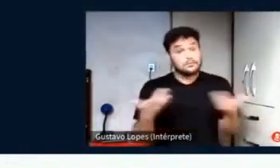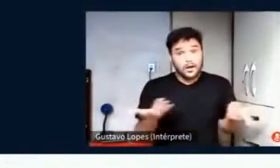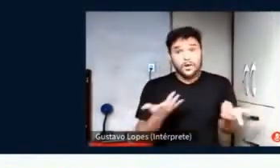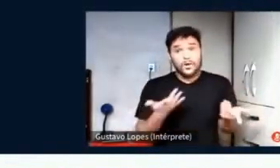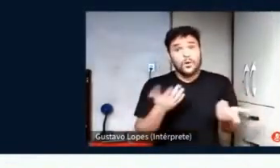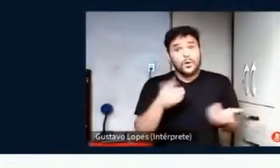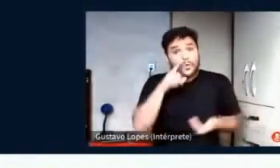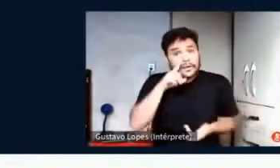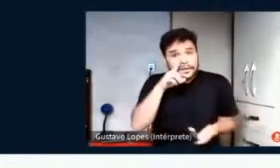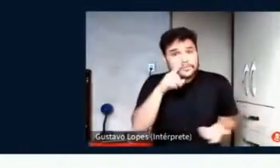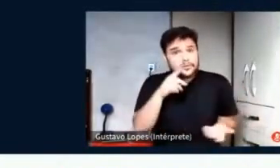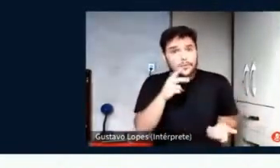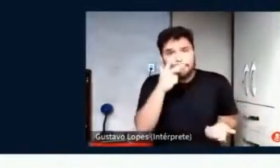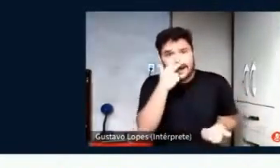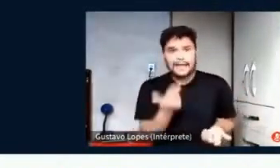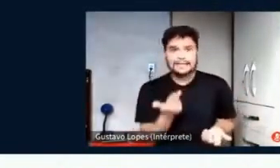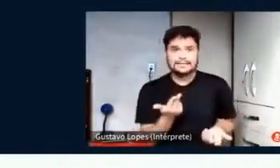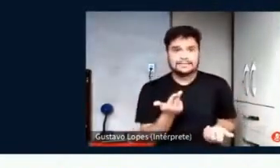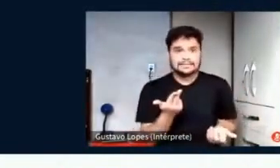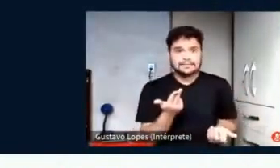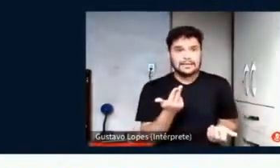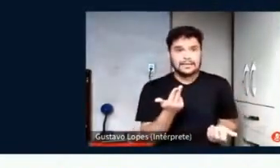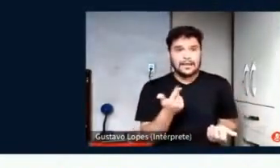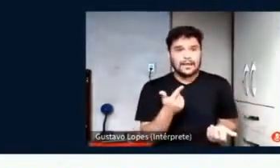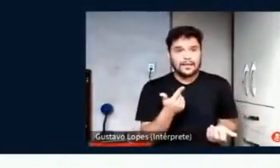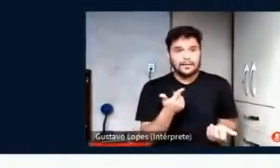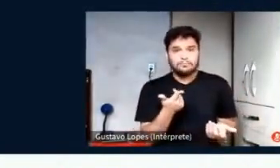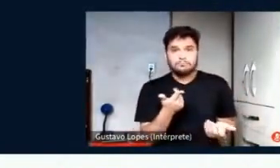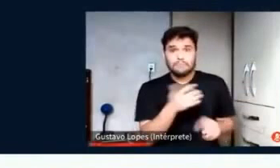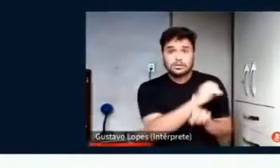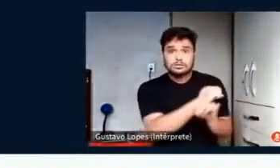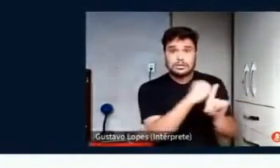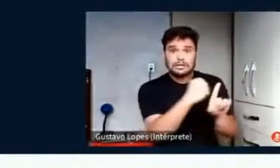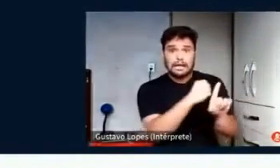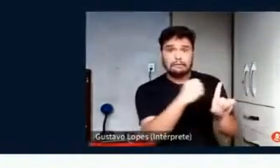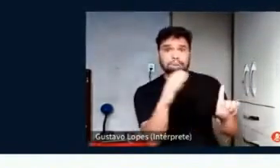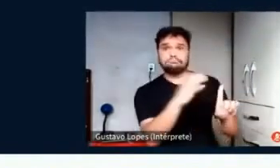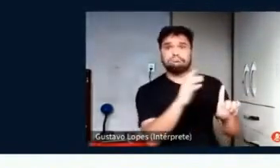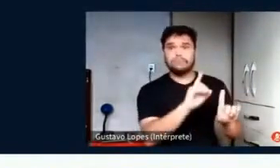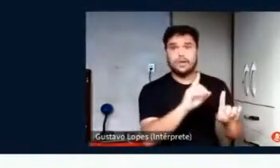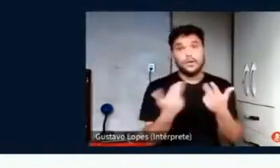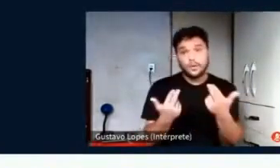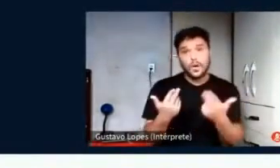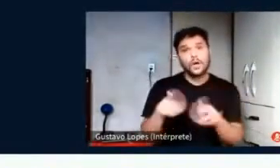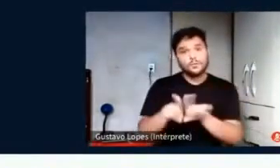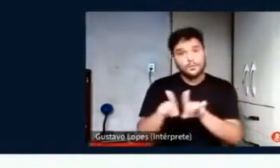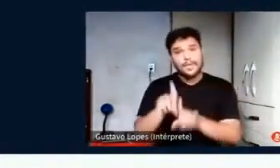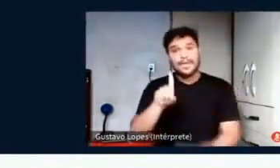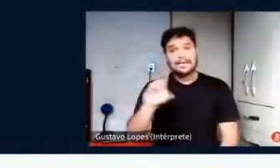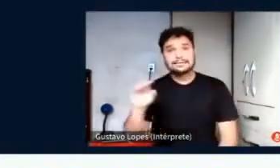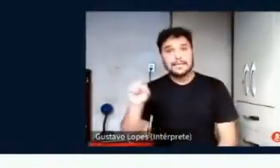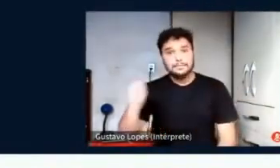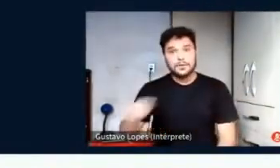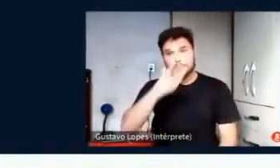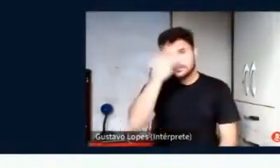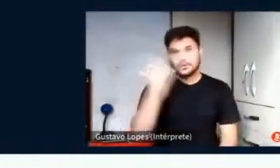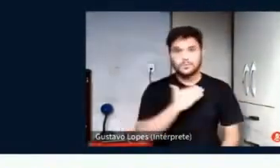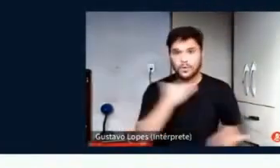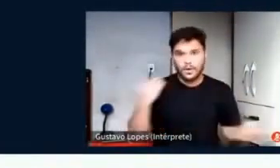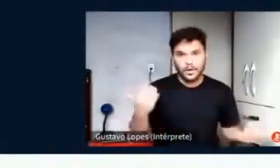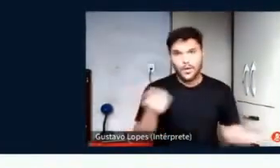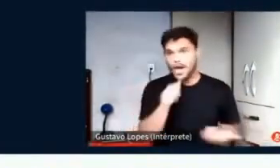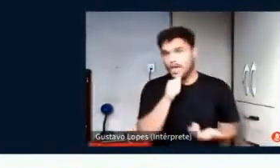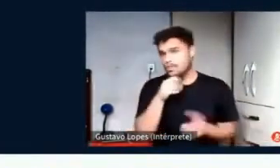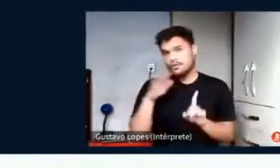mais... Ele não mobiliza a sociedade, como os 100 mil óbitos não está mobilizando a sociedade brasileira, como deveria